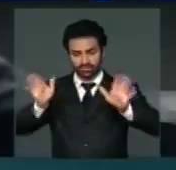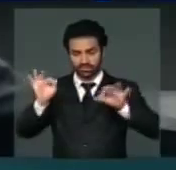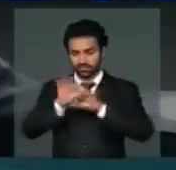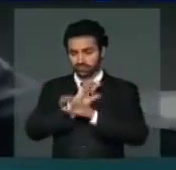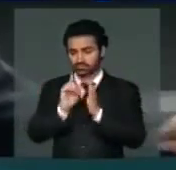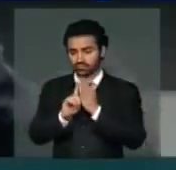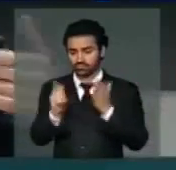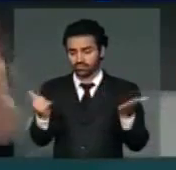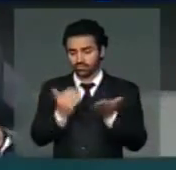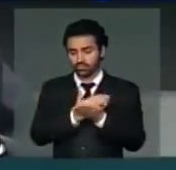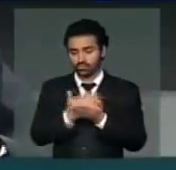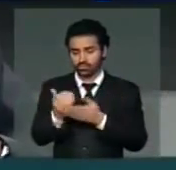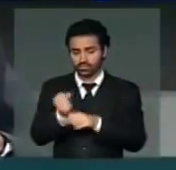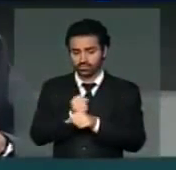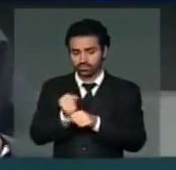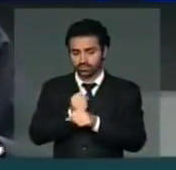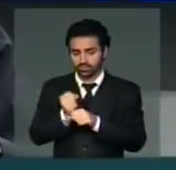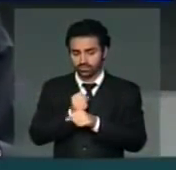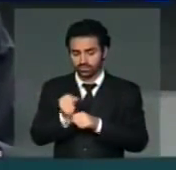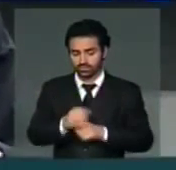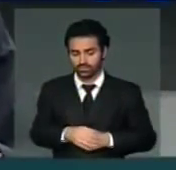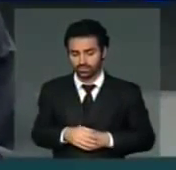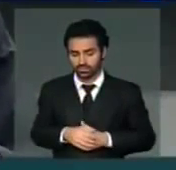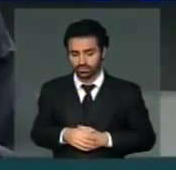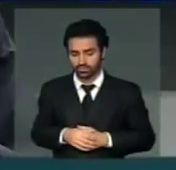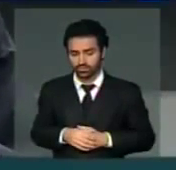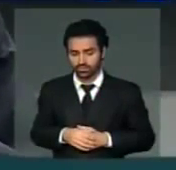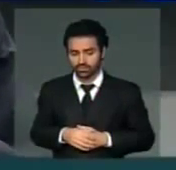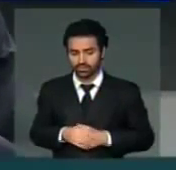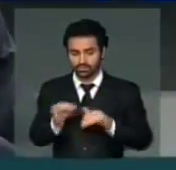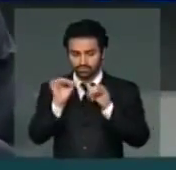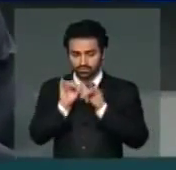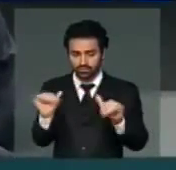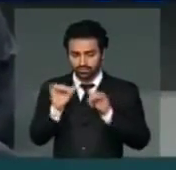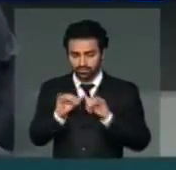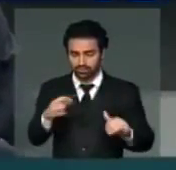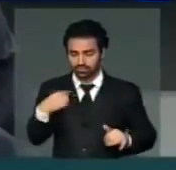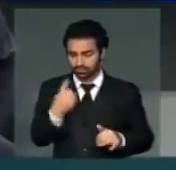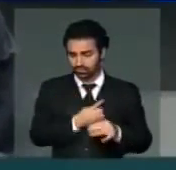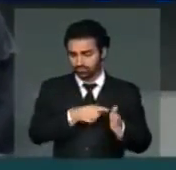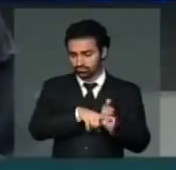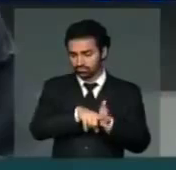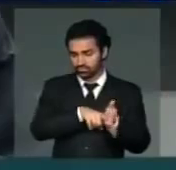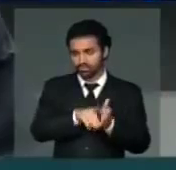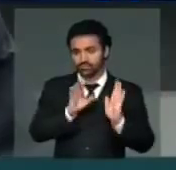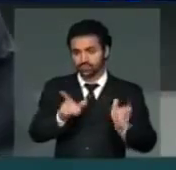jornais desde o início do ano. A notícia de que nós estávamos apurando já era